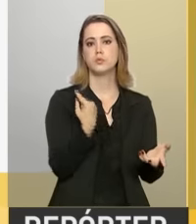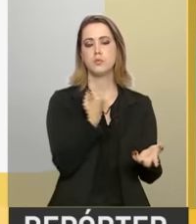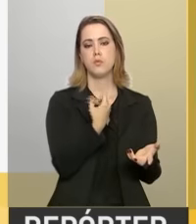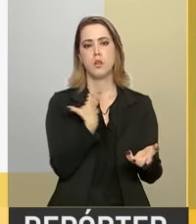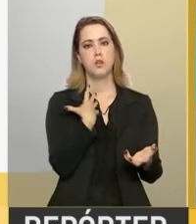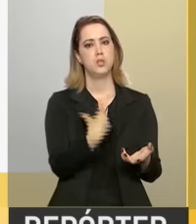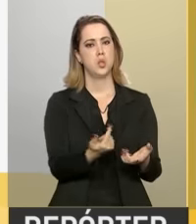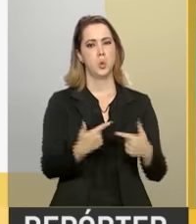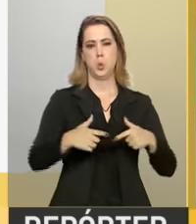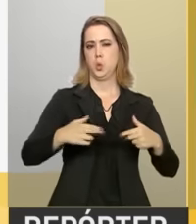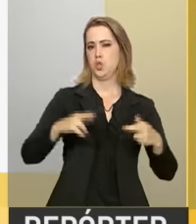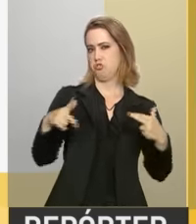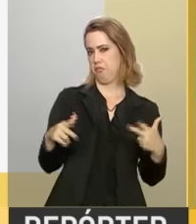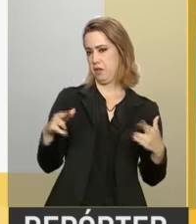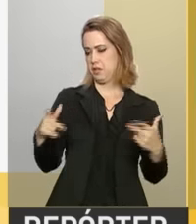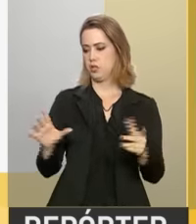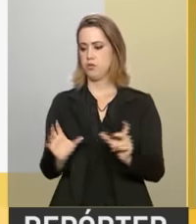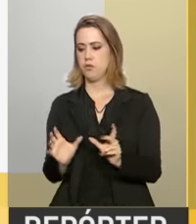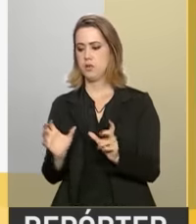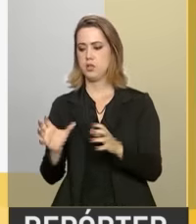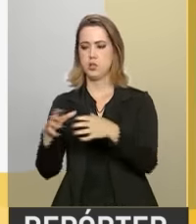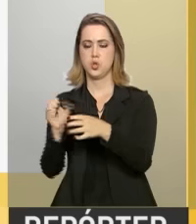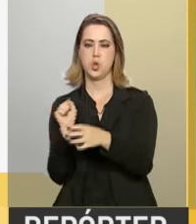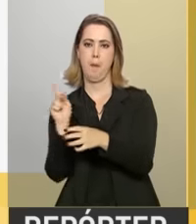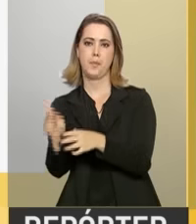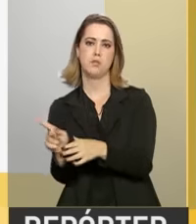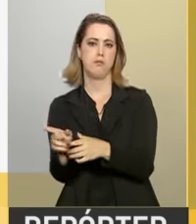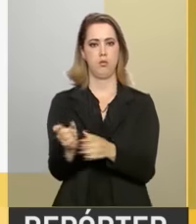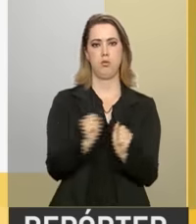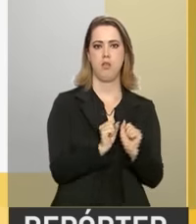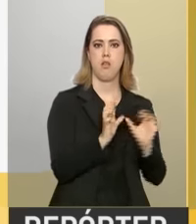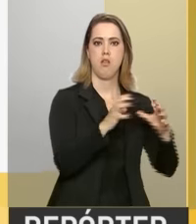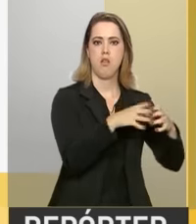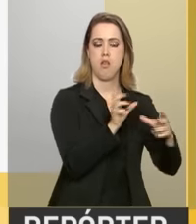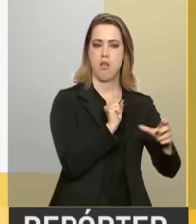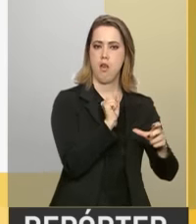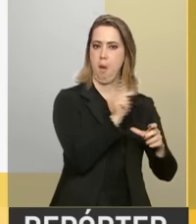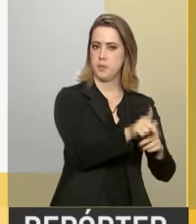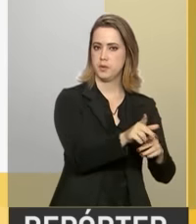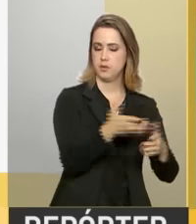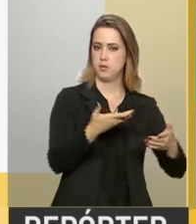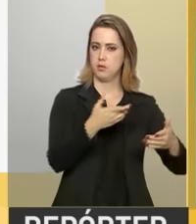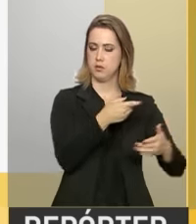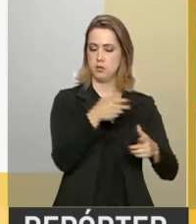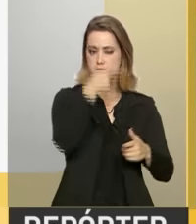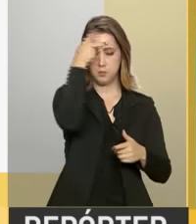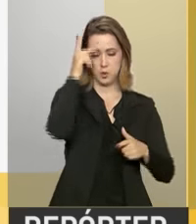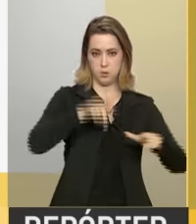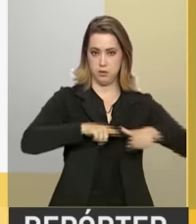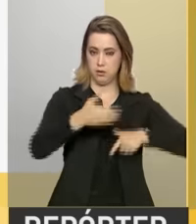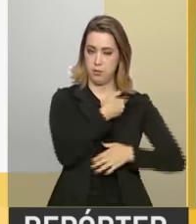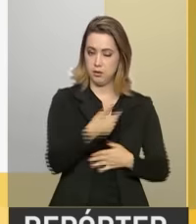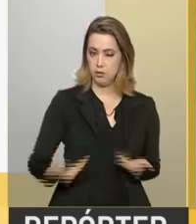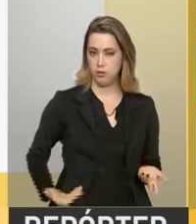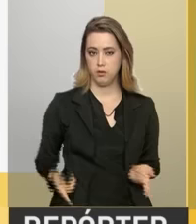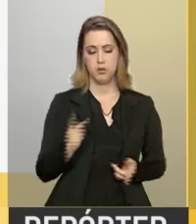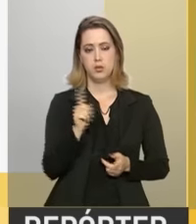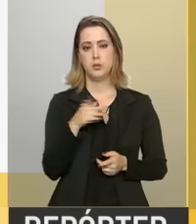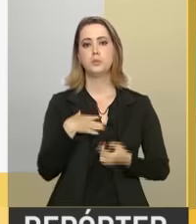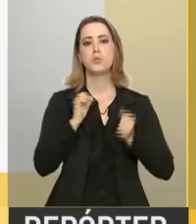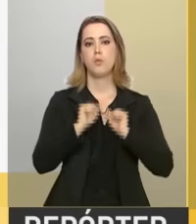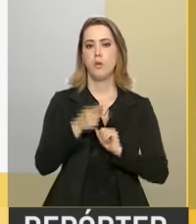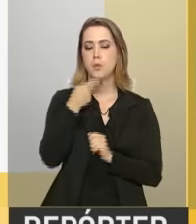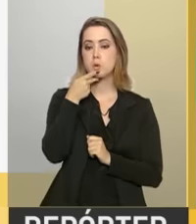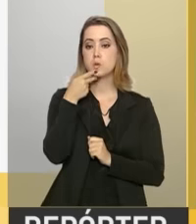vamos diferenciar mais os setores. Por exemplo, posso antecipar a você, não haverá mais distinção entre